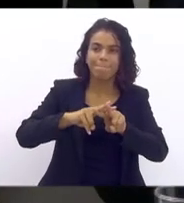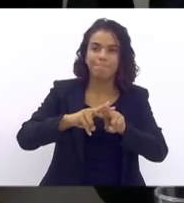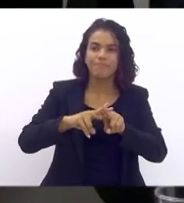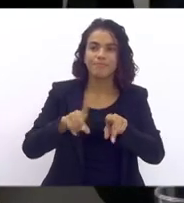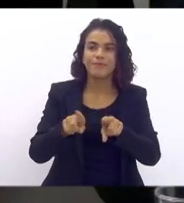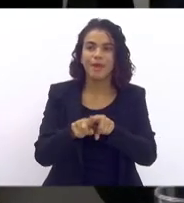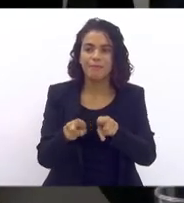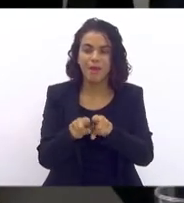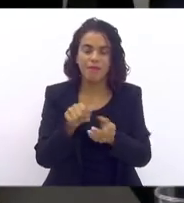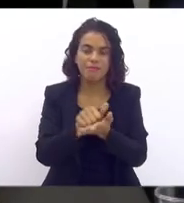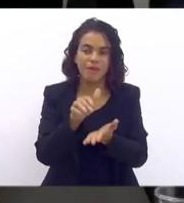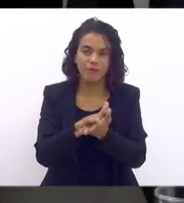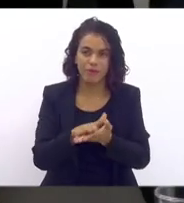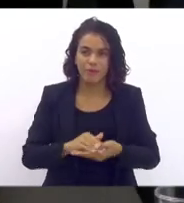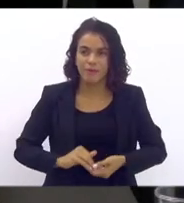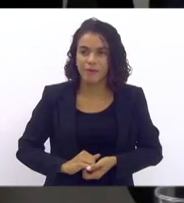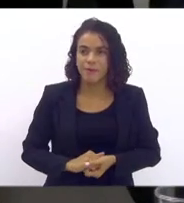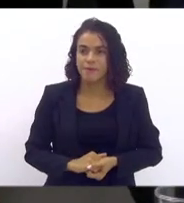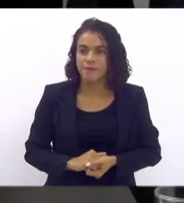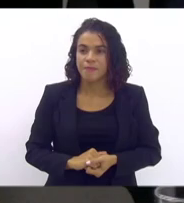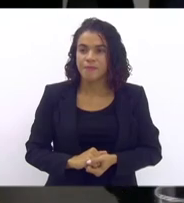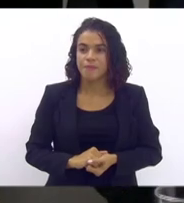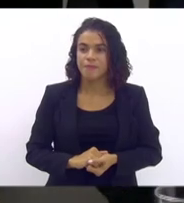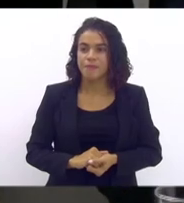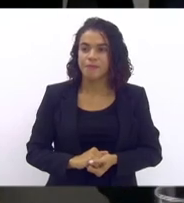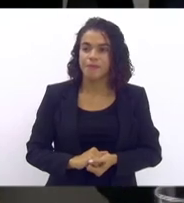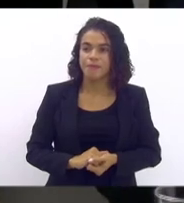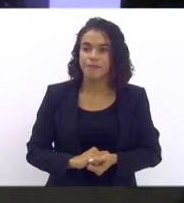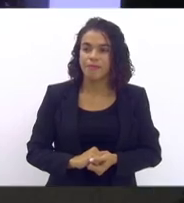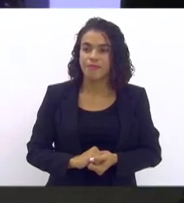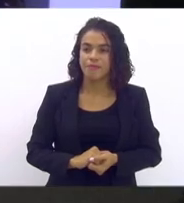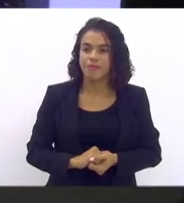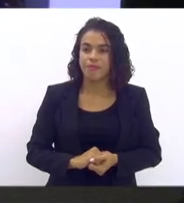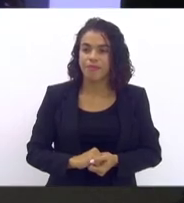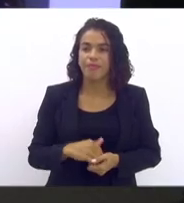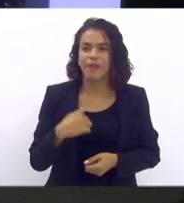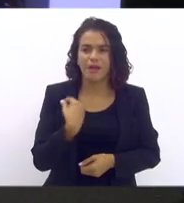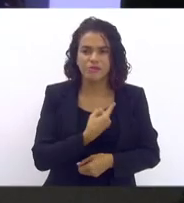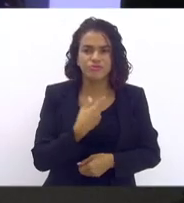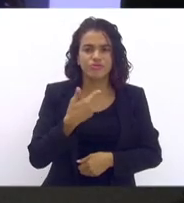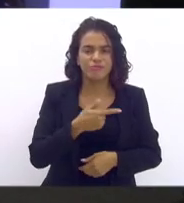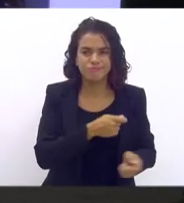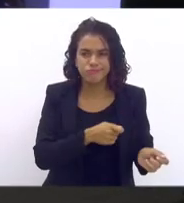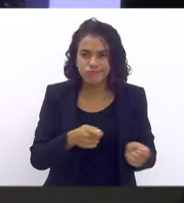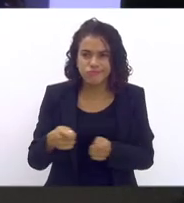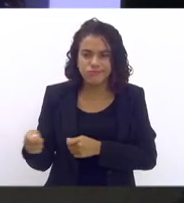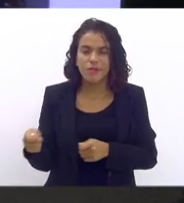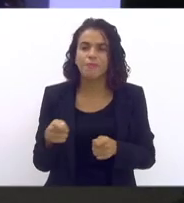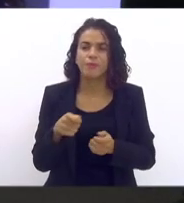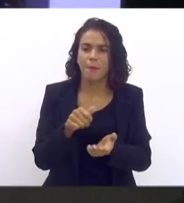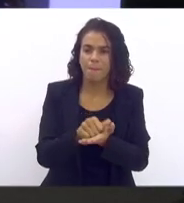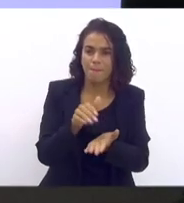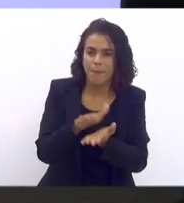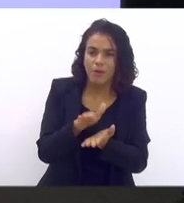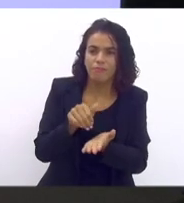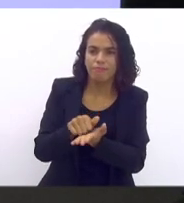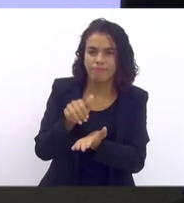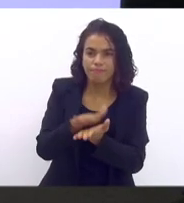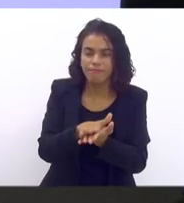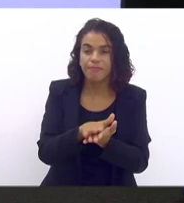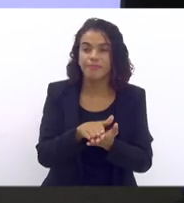quem tava e autu próximo eh a gente vem fazendo isso rotineiramente por conversão de multa próximo